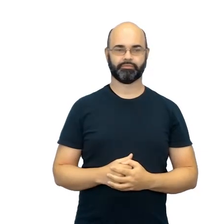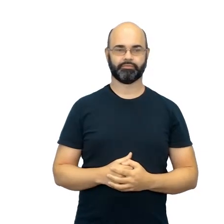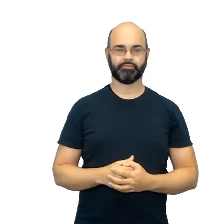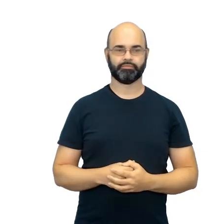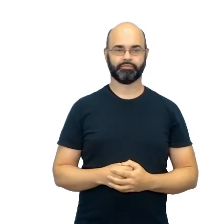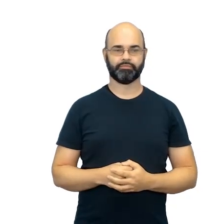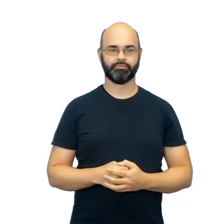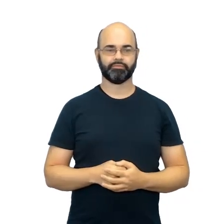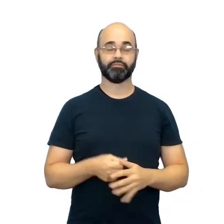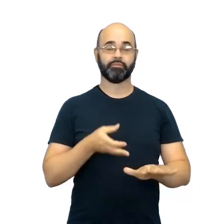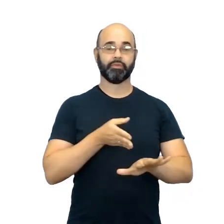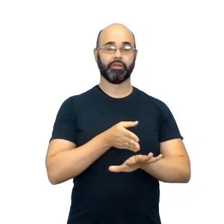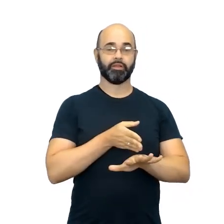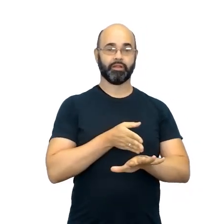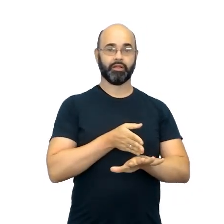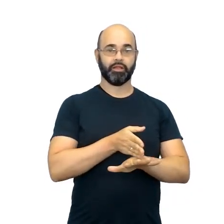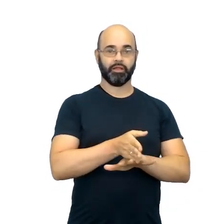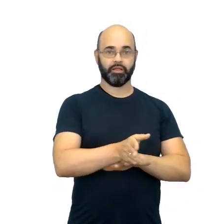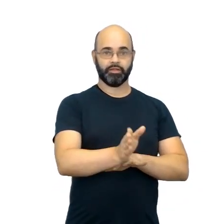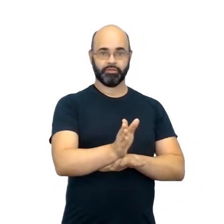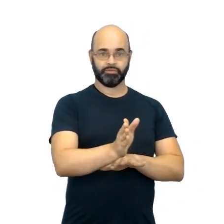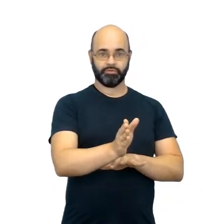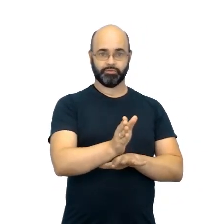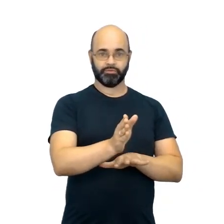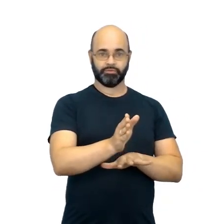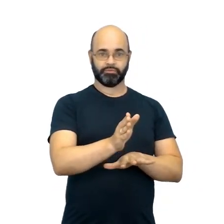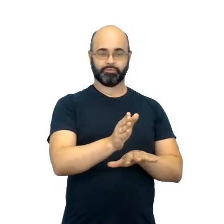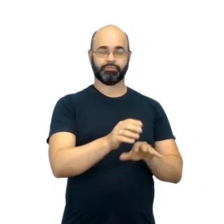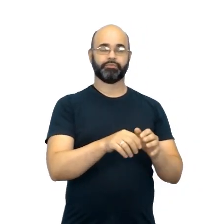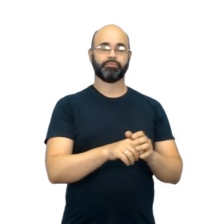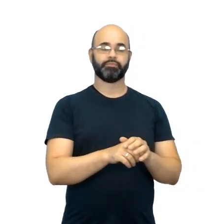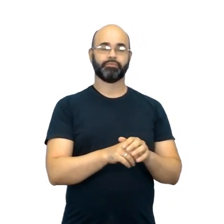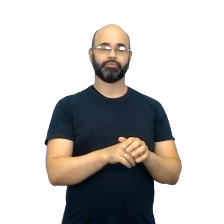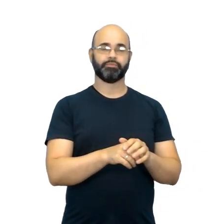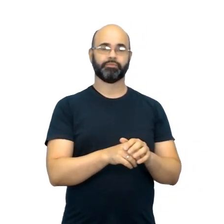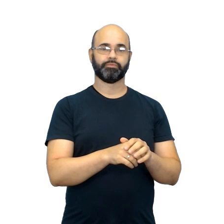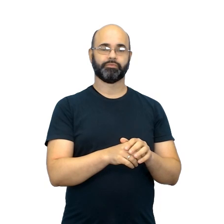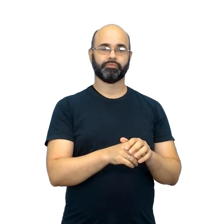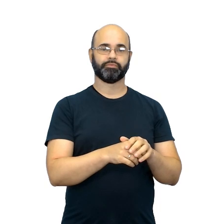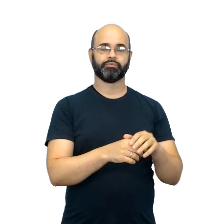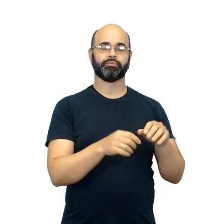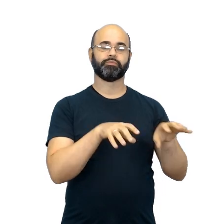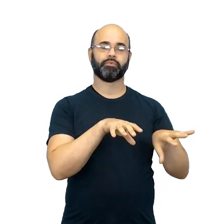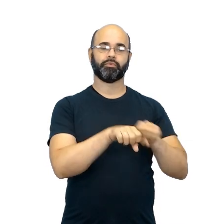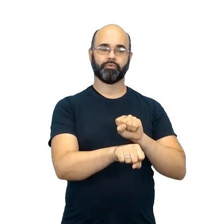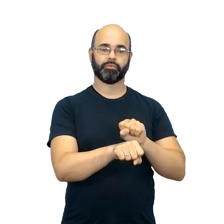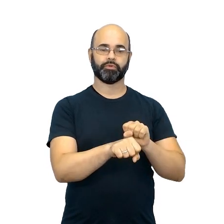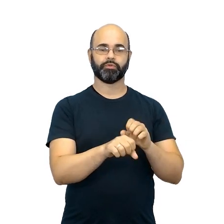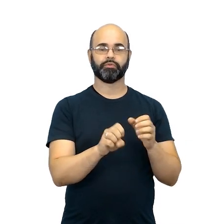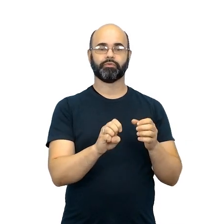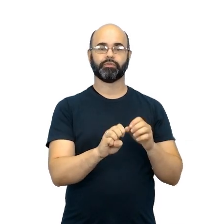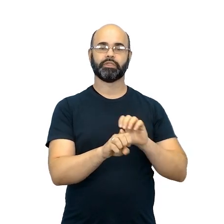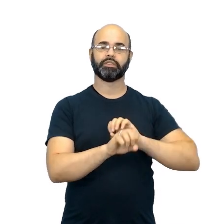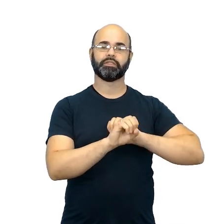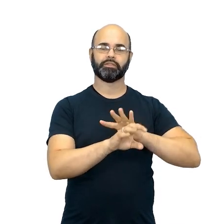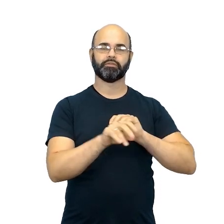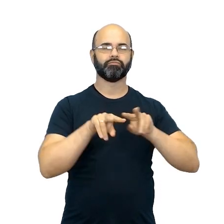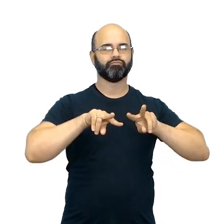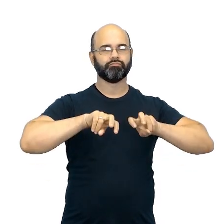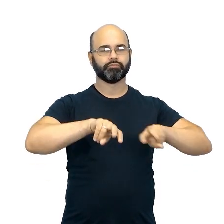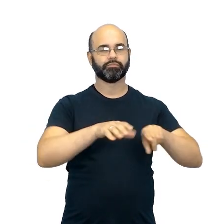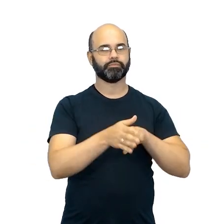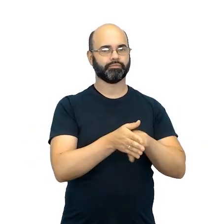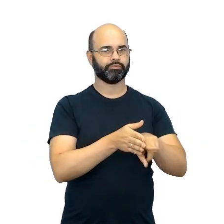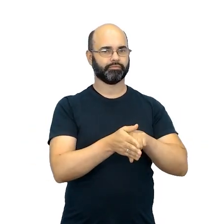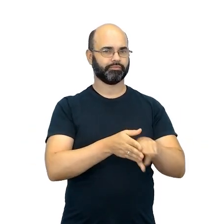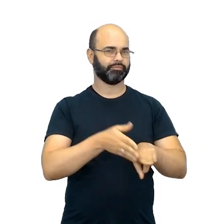será, então, né, o ensino por investigação. conforme vocês já discutiram na formação